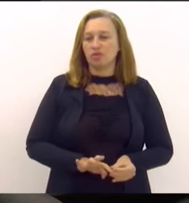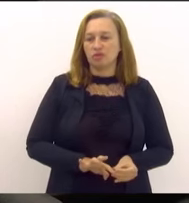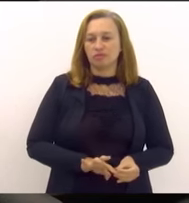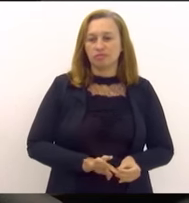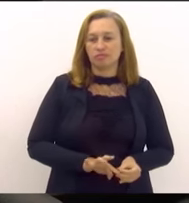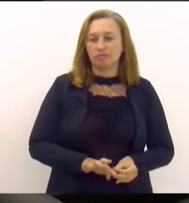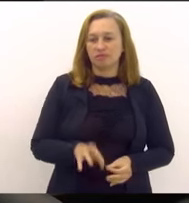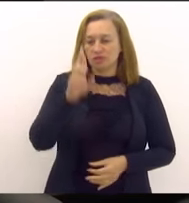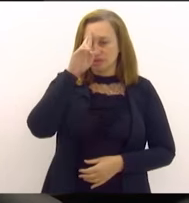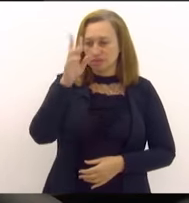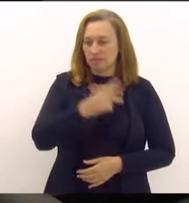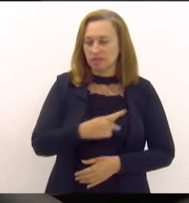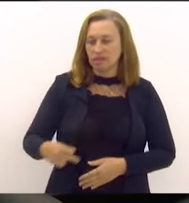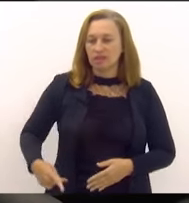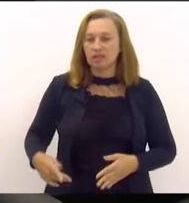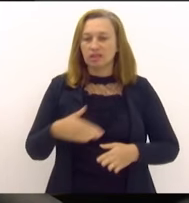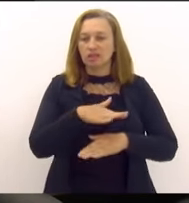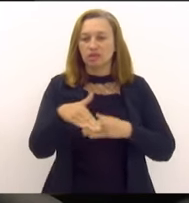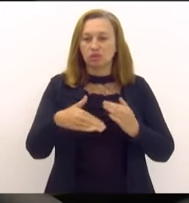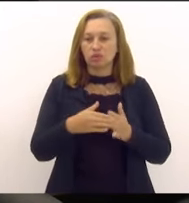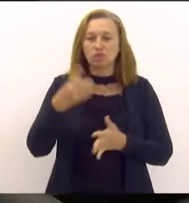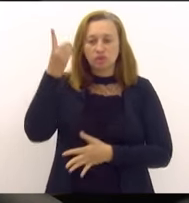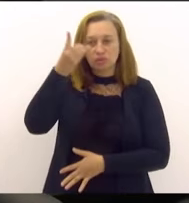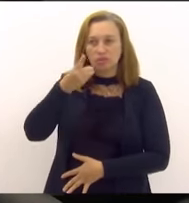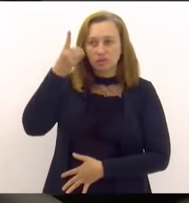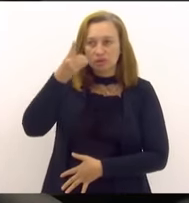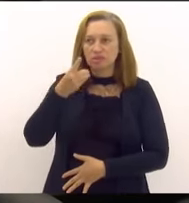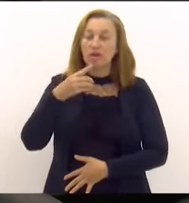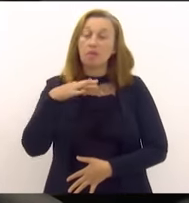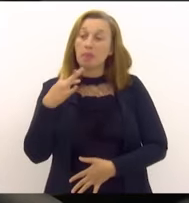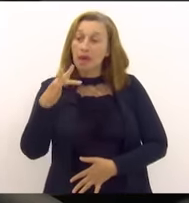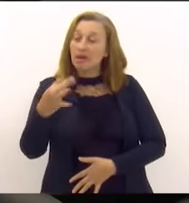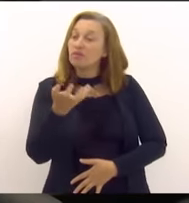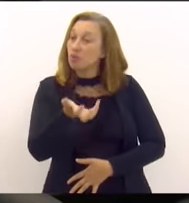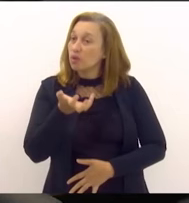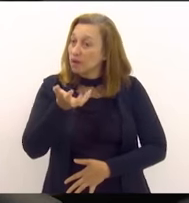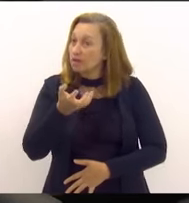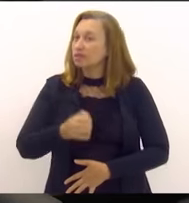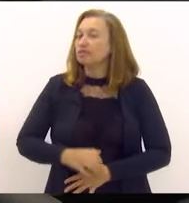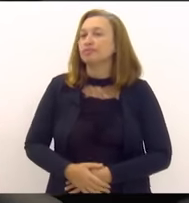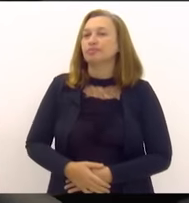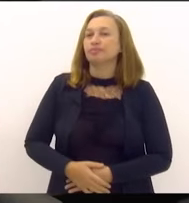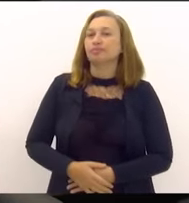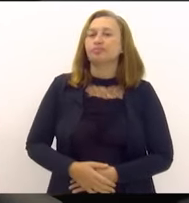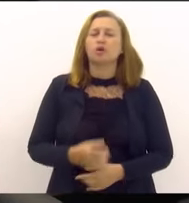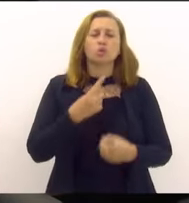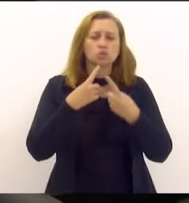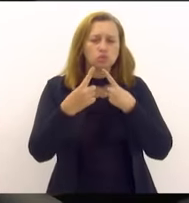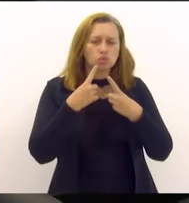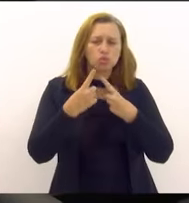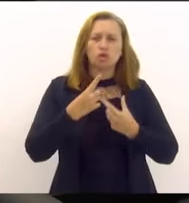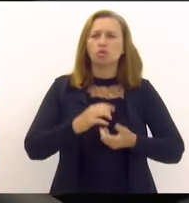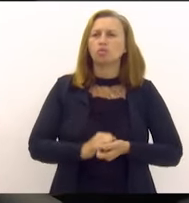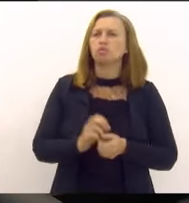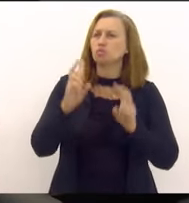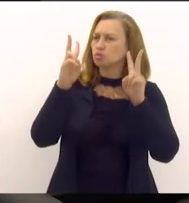Senhor presidente, senhoras e senhores deputados, bem brevemente eu quero fazer uma discussão a